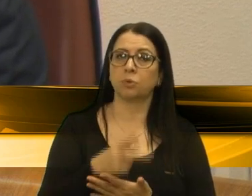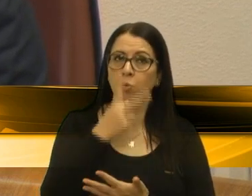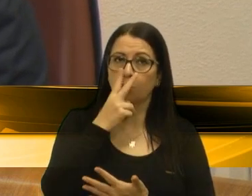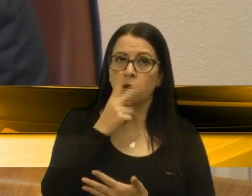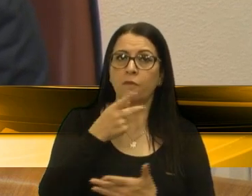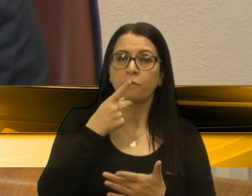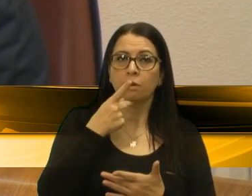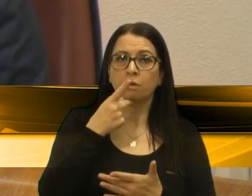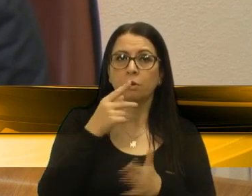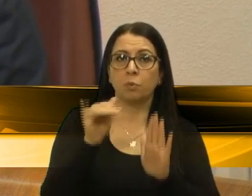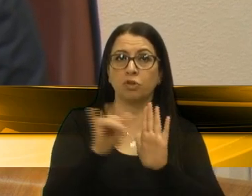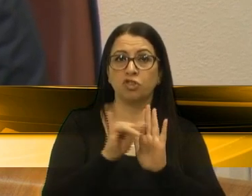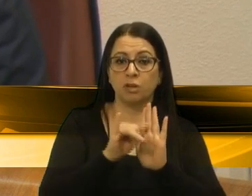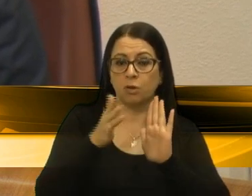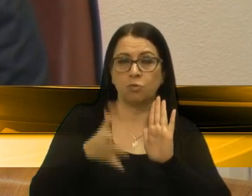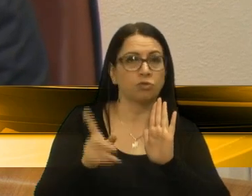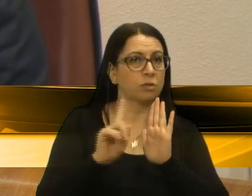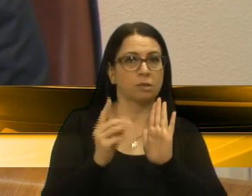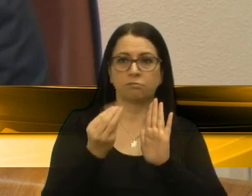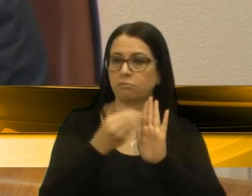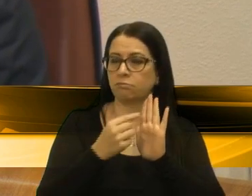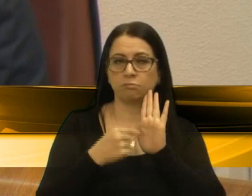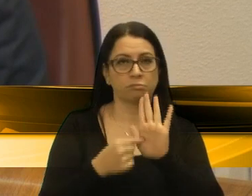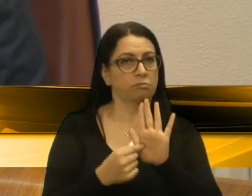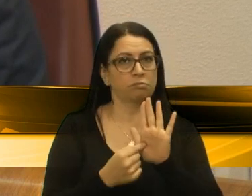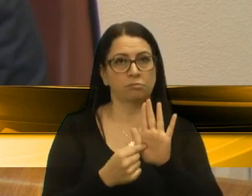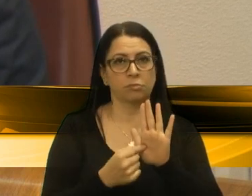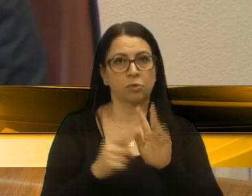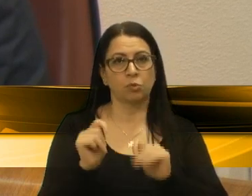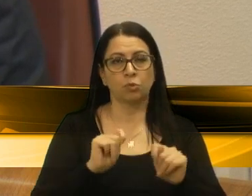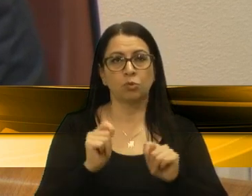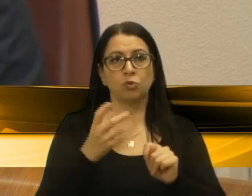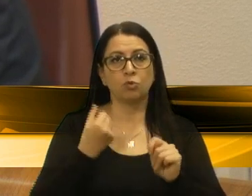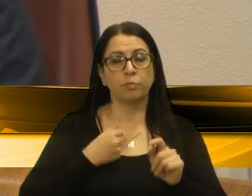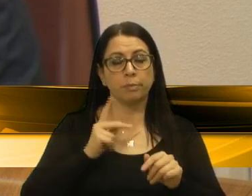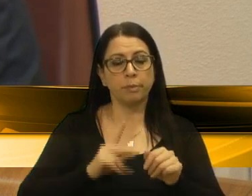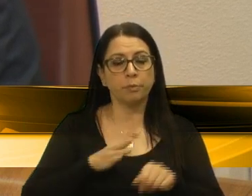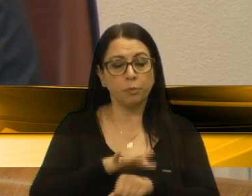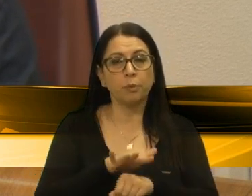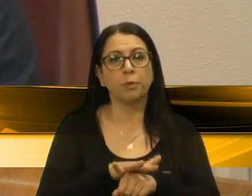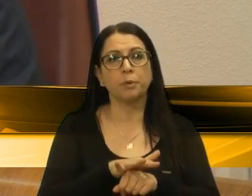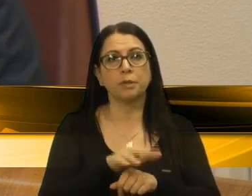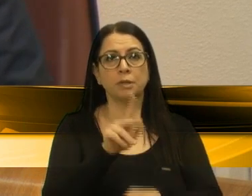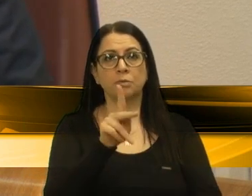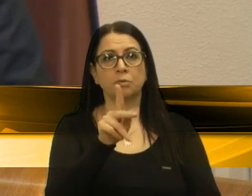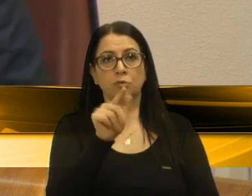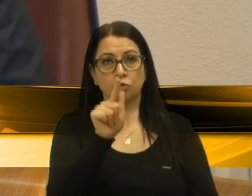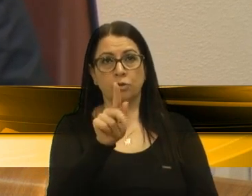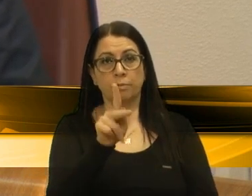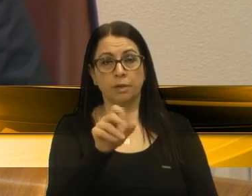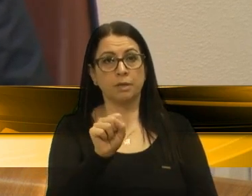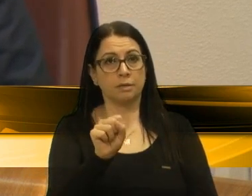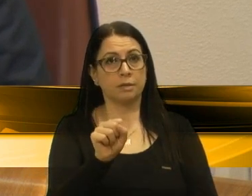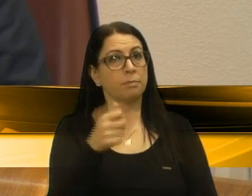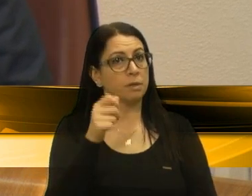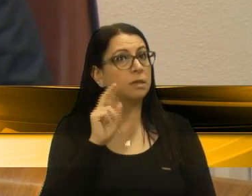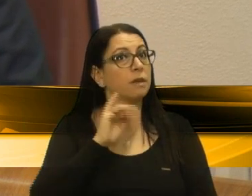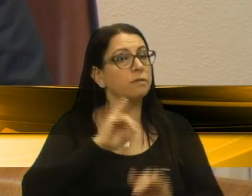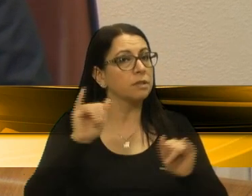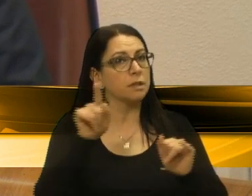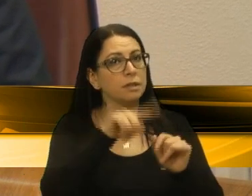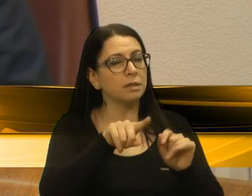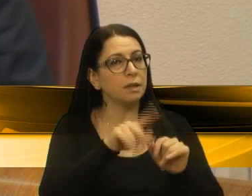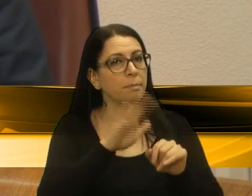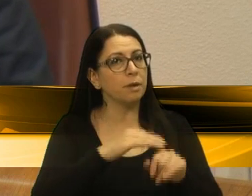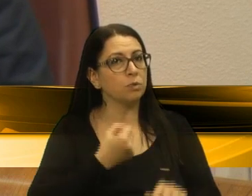o edital atual não prevê, controle de número de passageiros, controle do próprio GPS, porque eu preciso ainda informar para vocês mais